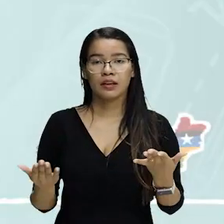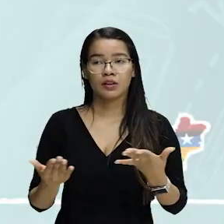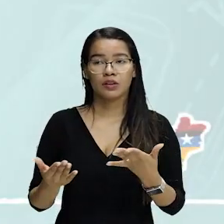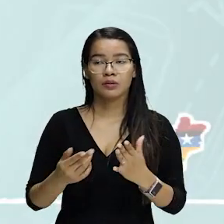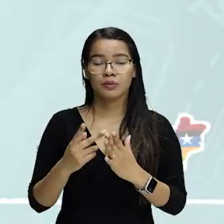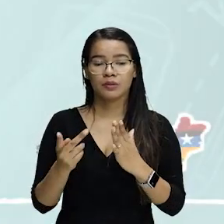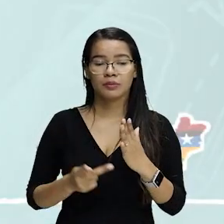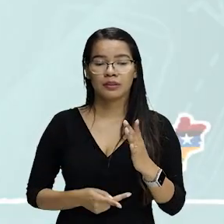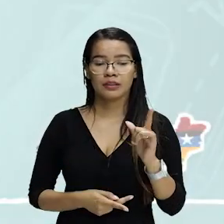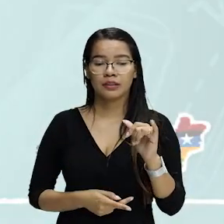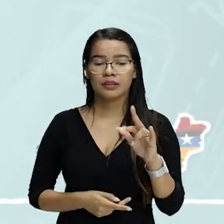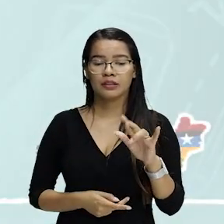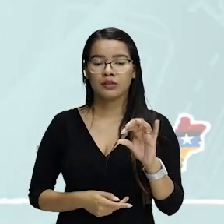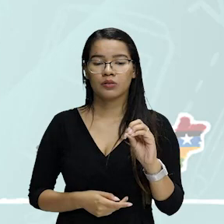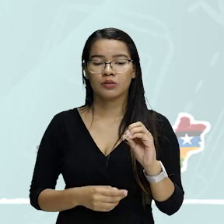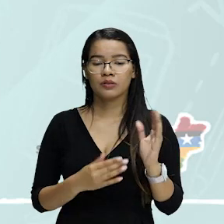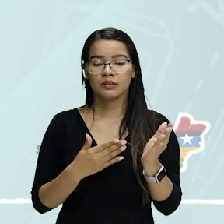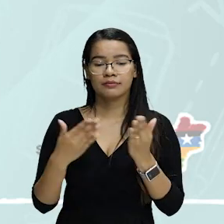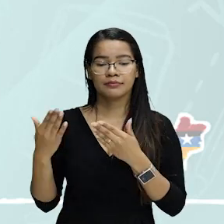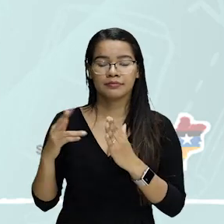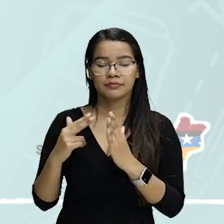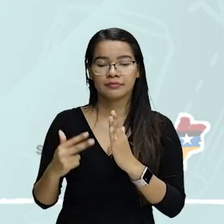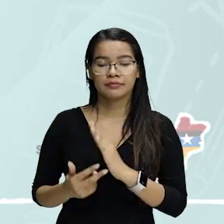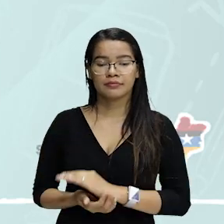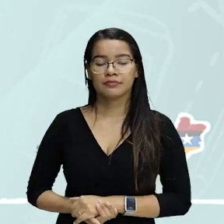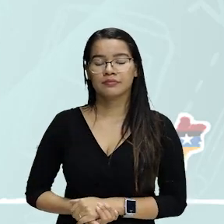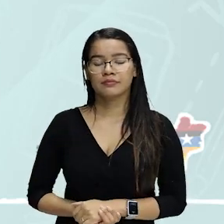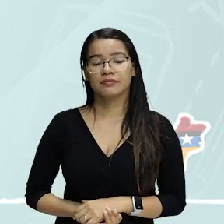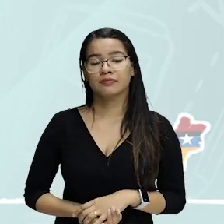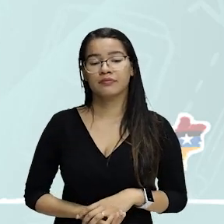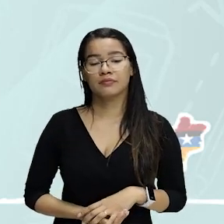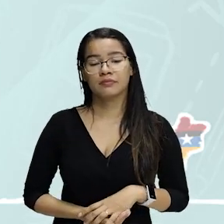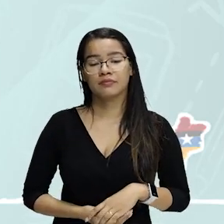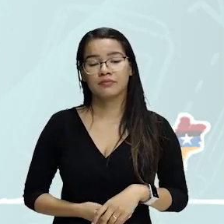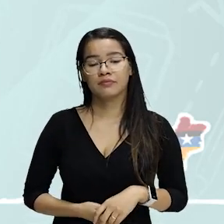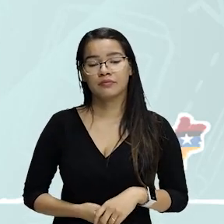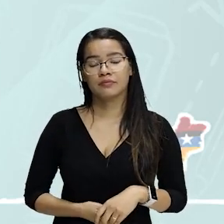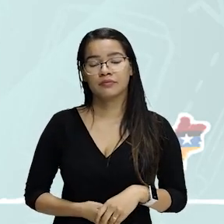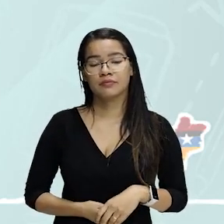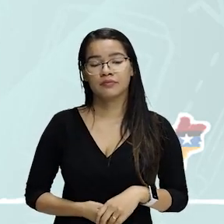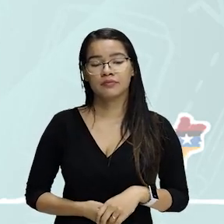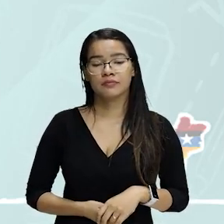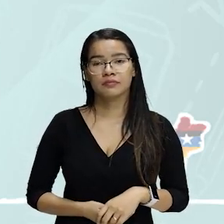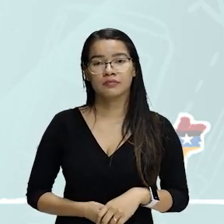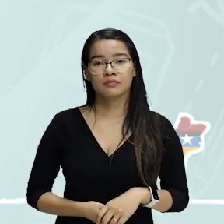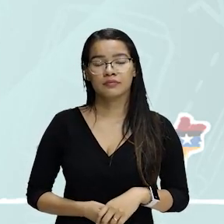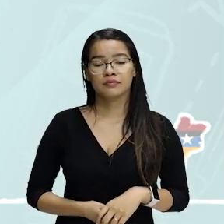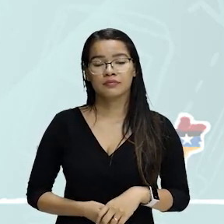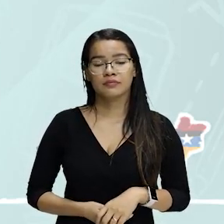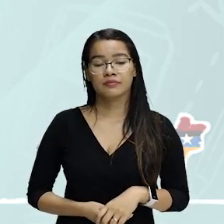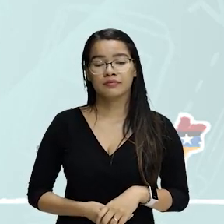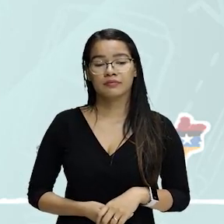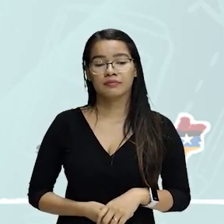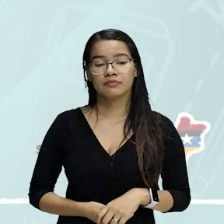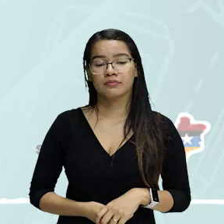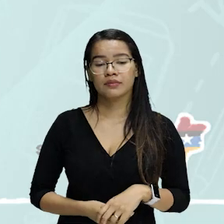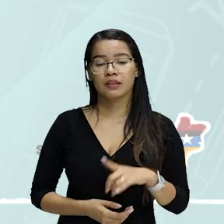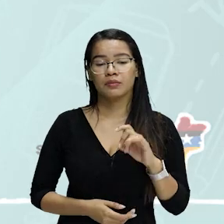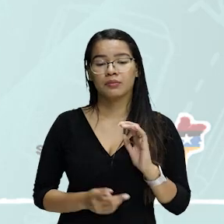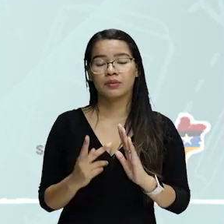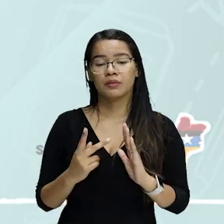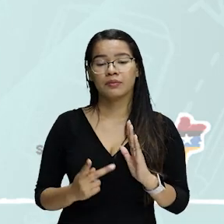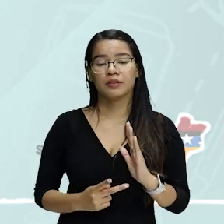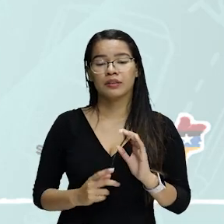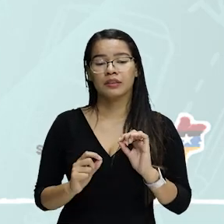lírico, que lindos olhos que estão em ti, tão lindos olhos, eu nunca vi. É um poema